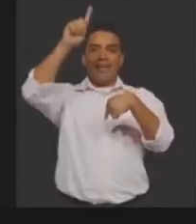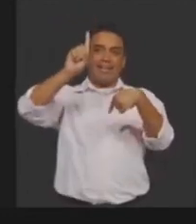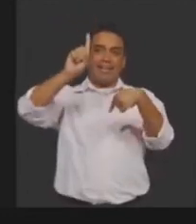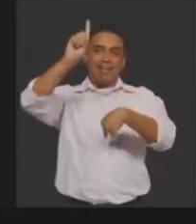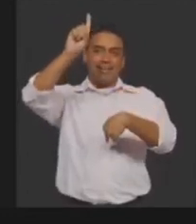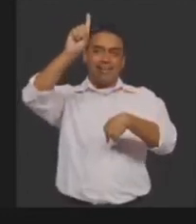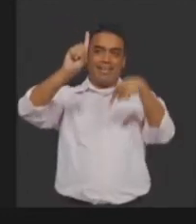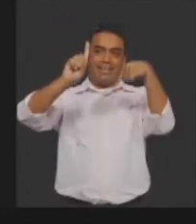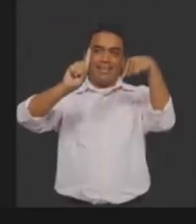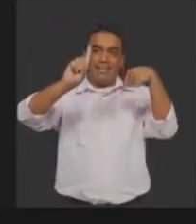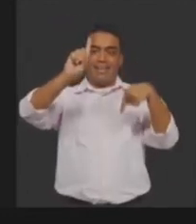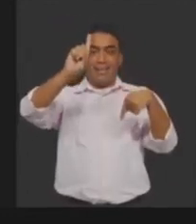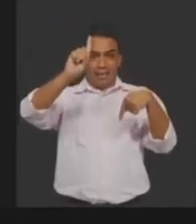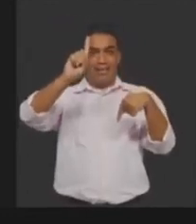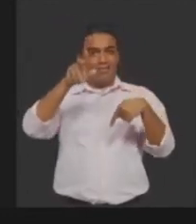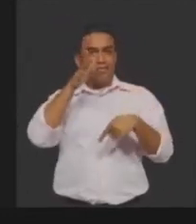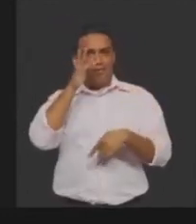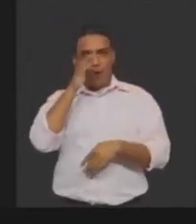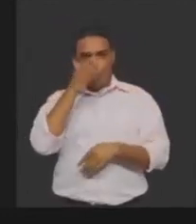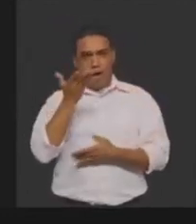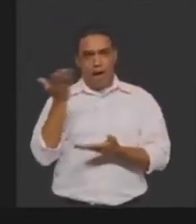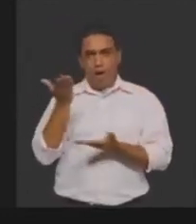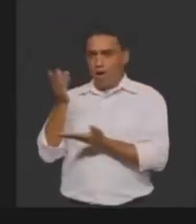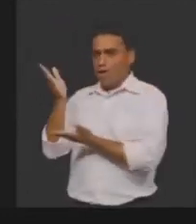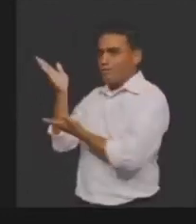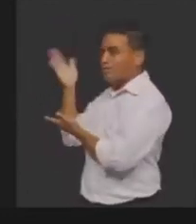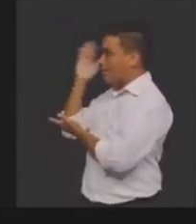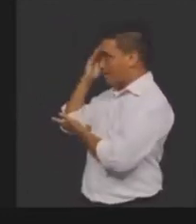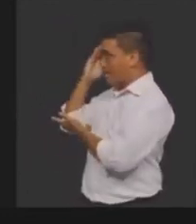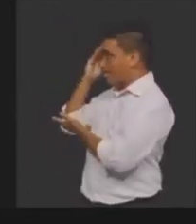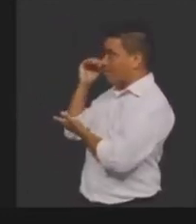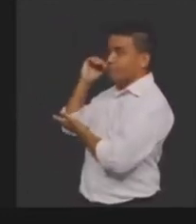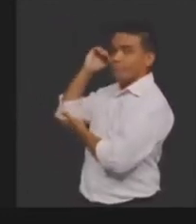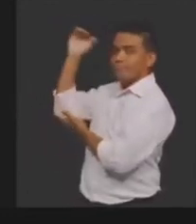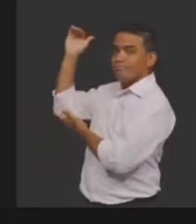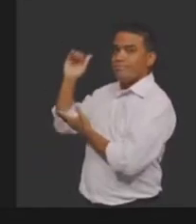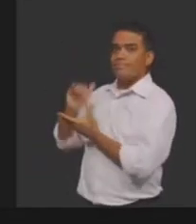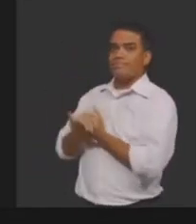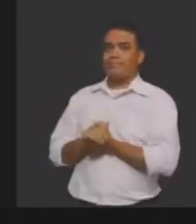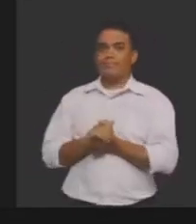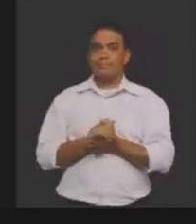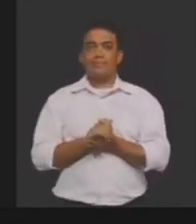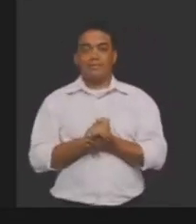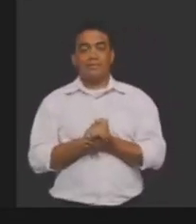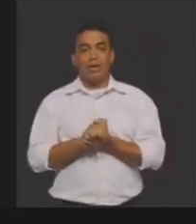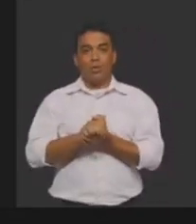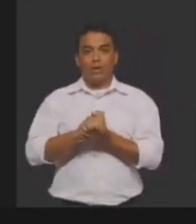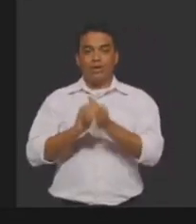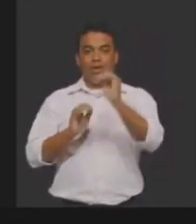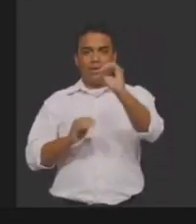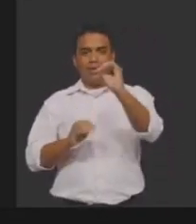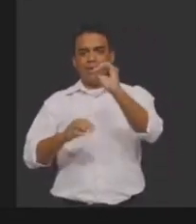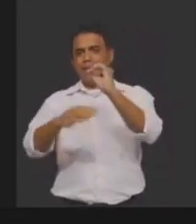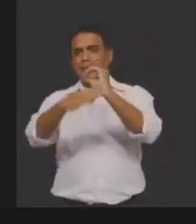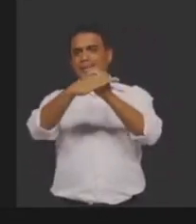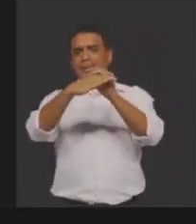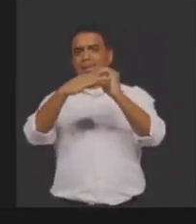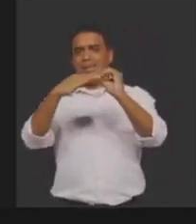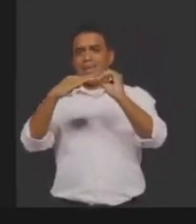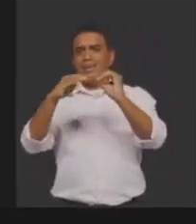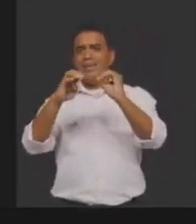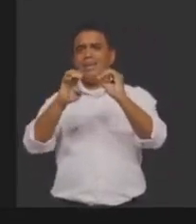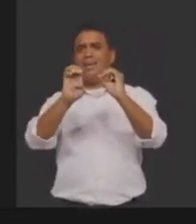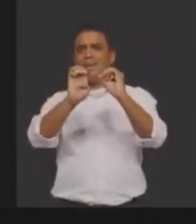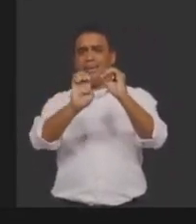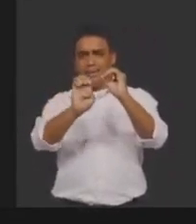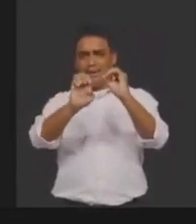chart, eu imagino que agora já dá para você entender melhor aqui. Nós chamamos essa zona aqui entre os trópicos, próximo ao Equador, de zona tropical. Então